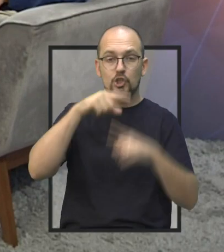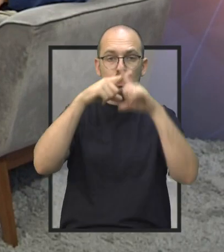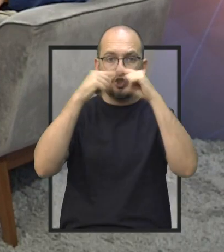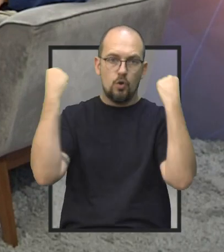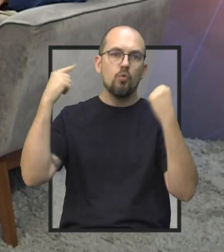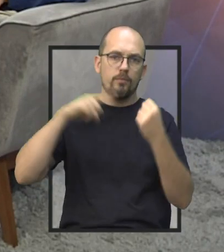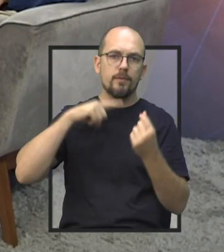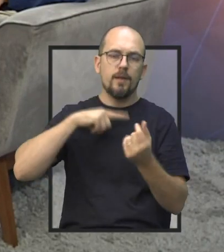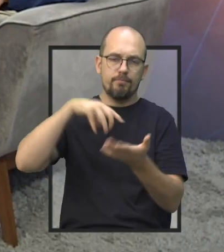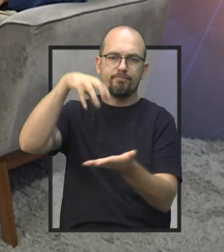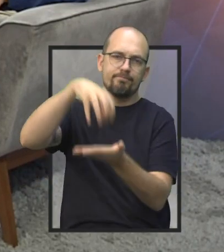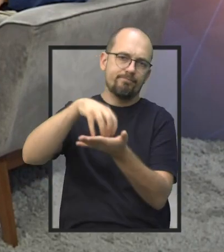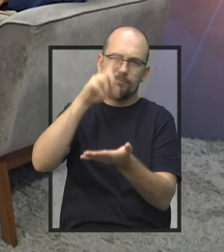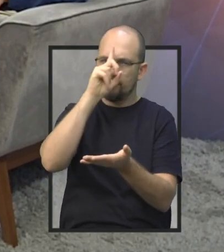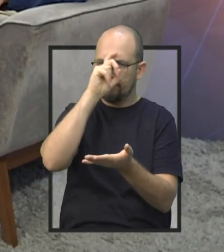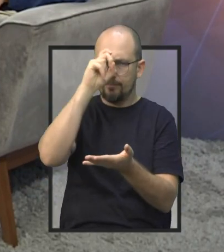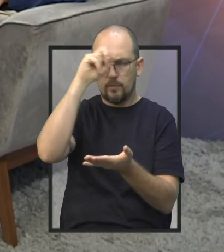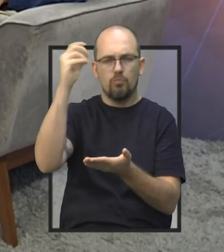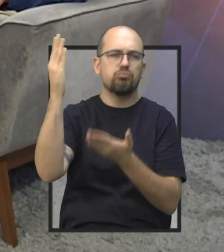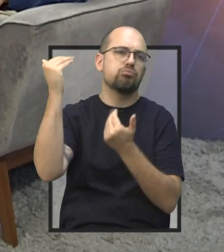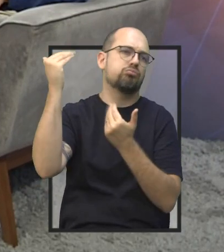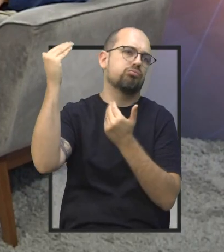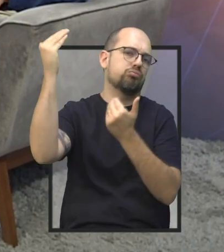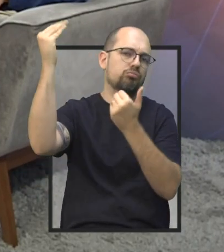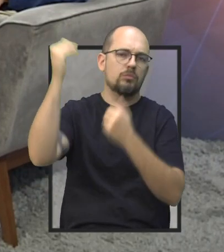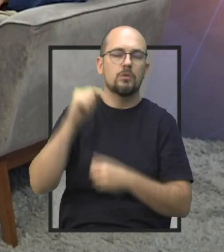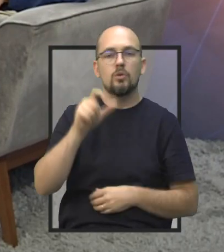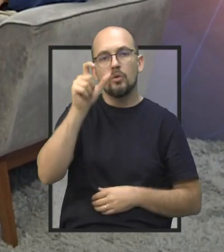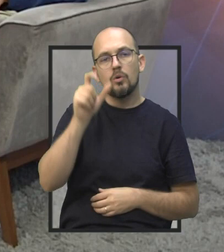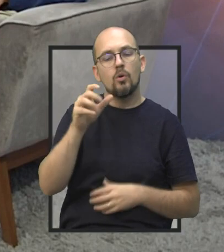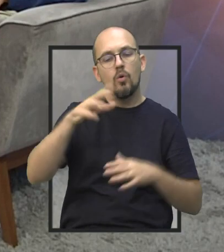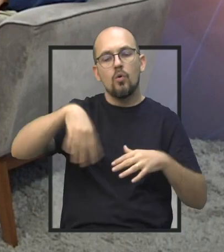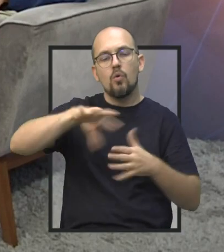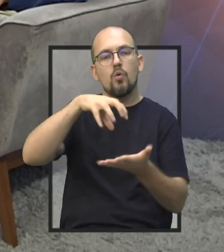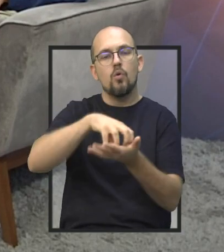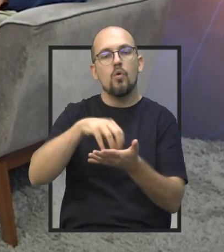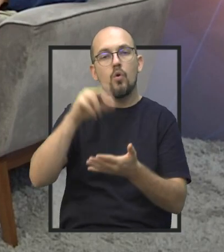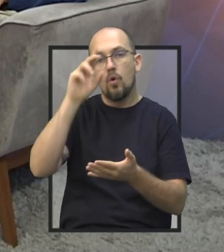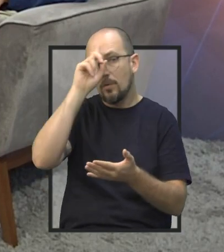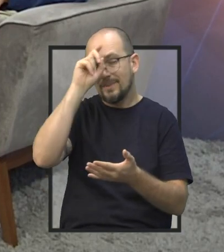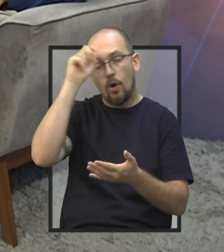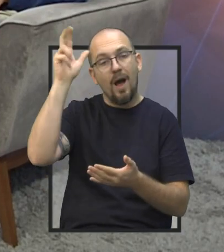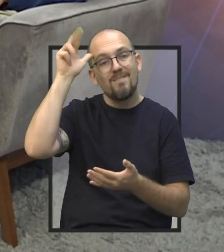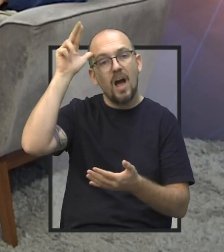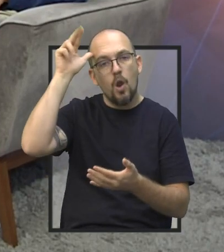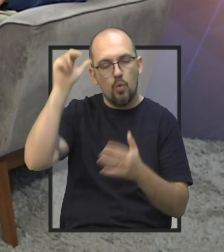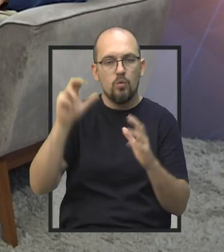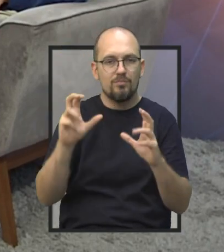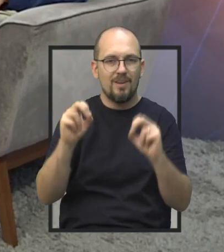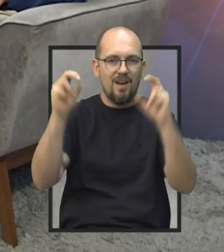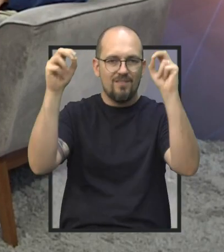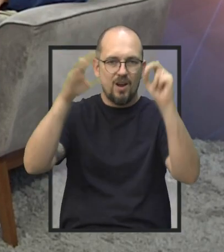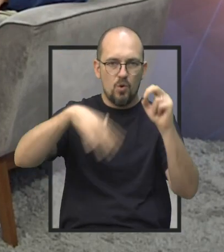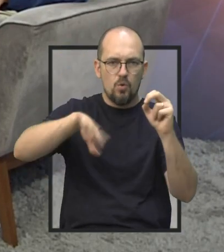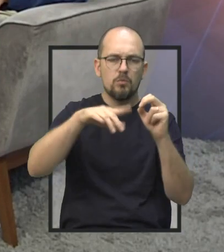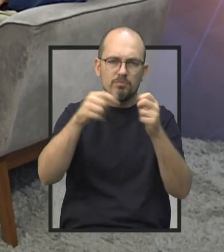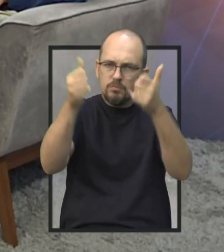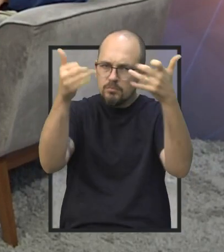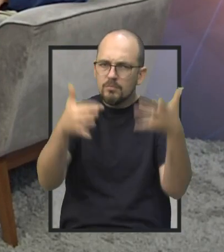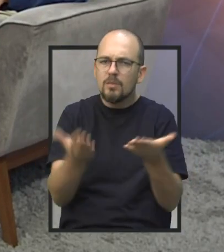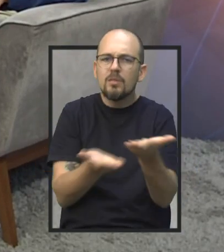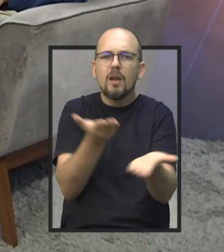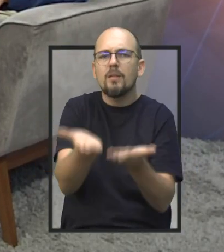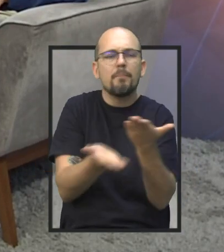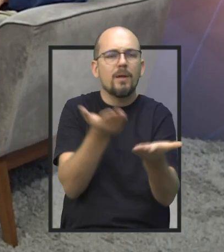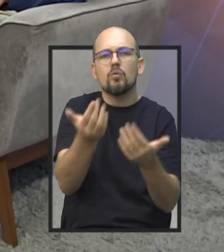a referência, o Hospital Amaral Carvalho, então eu gostaria que você dissesse mais a esse respeito, até para